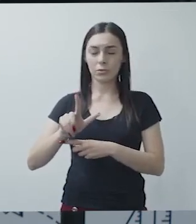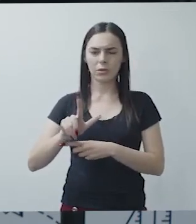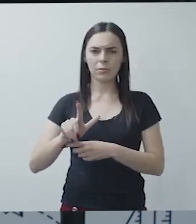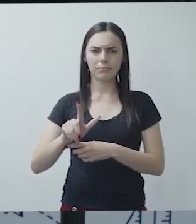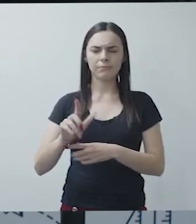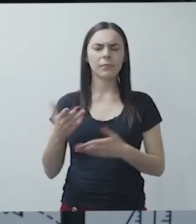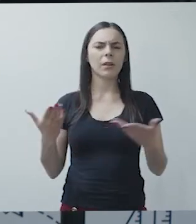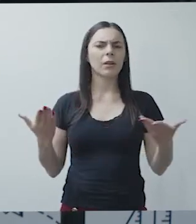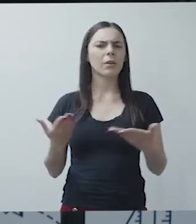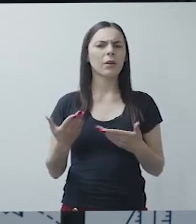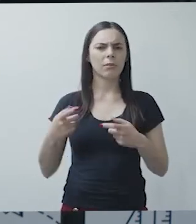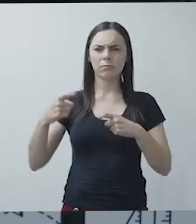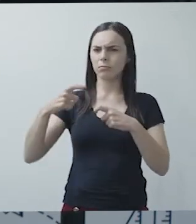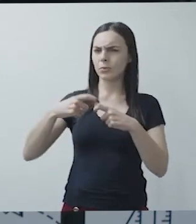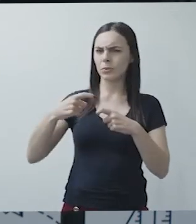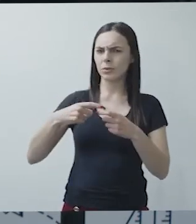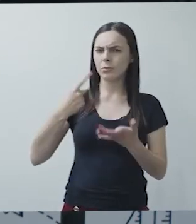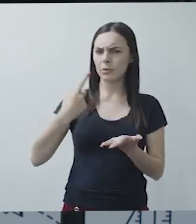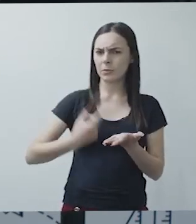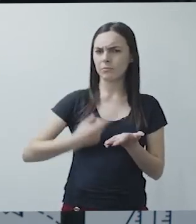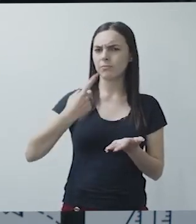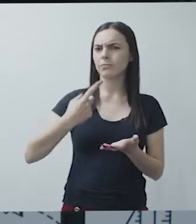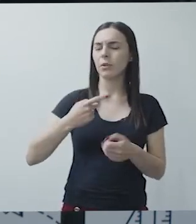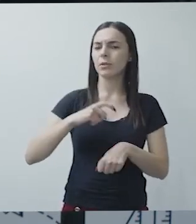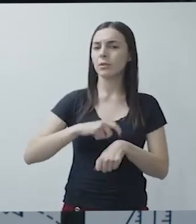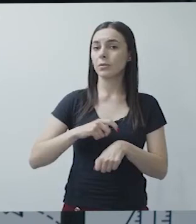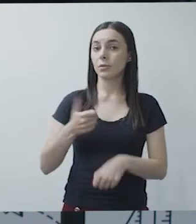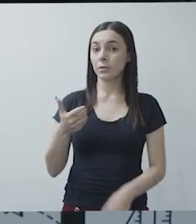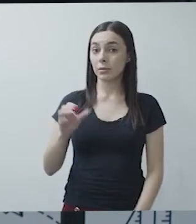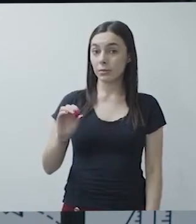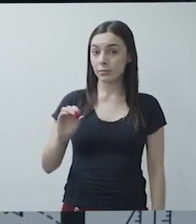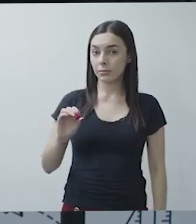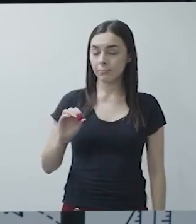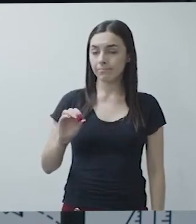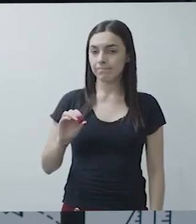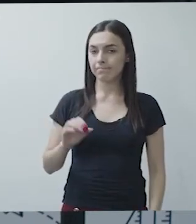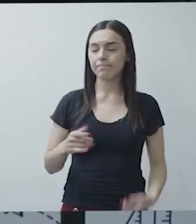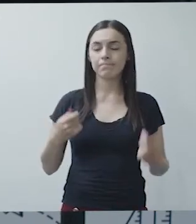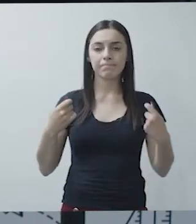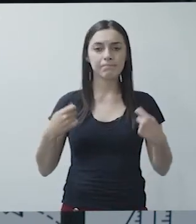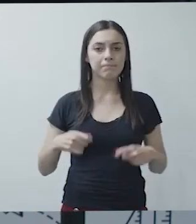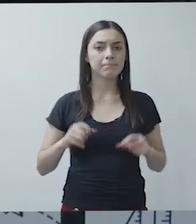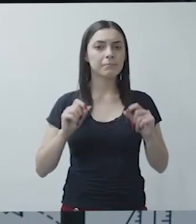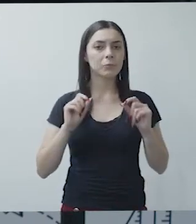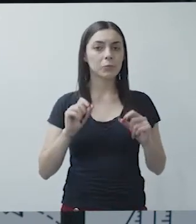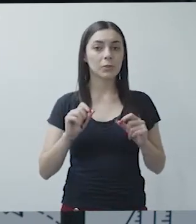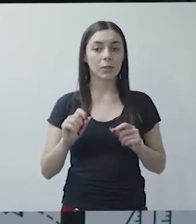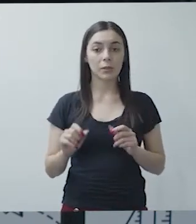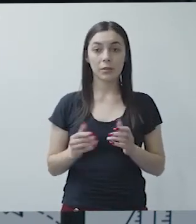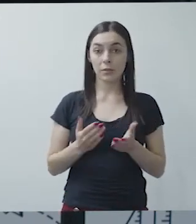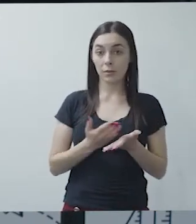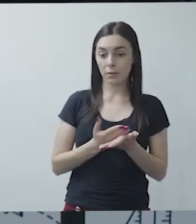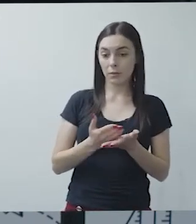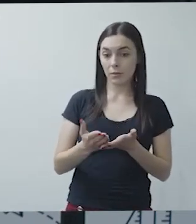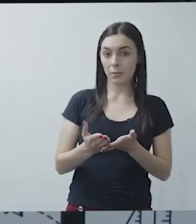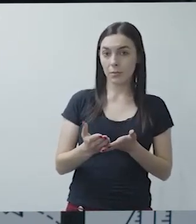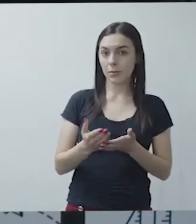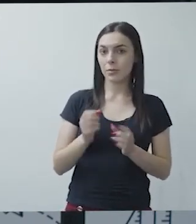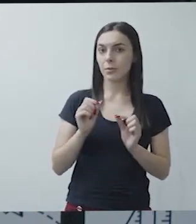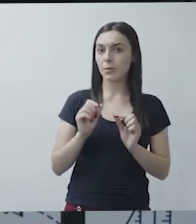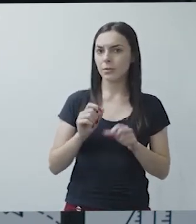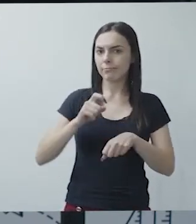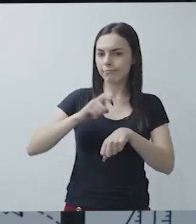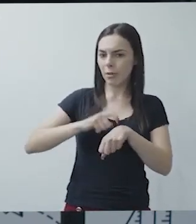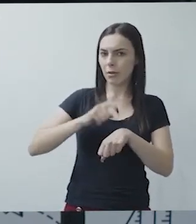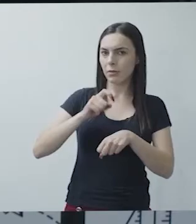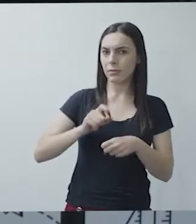dele é às 10 horas, nós temos, então, que colocar primeiro aqui, que é o que vem a